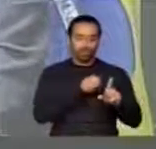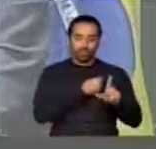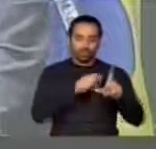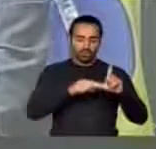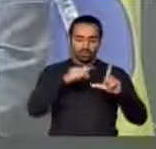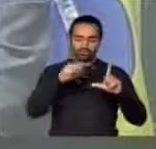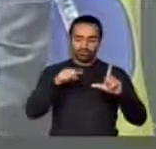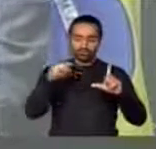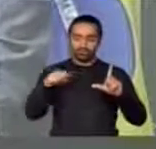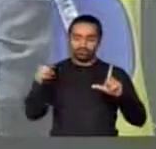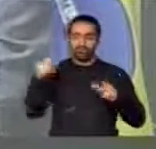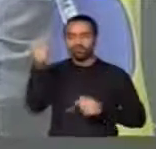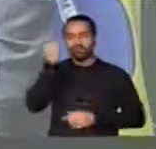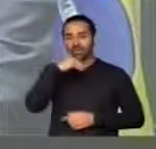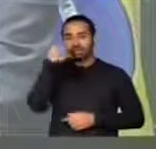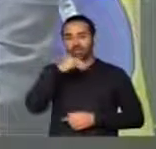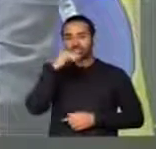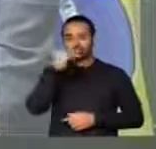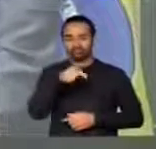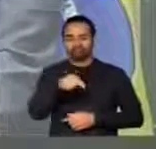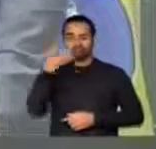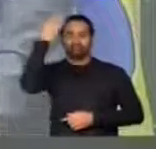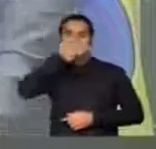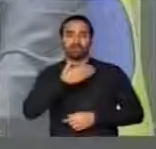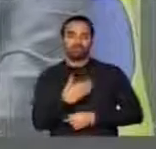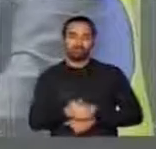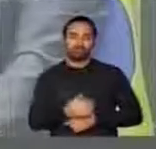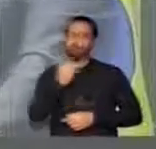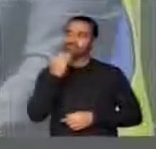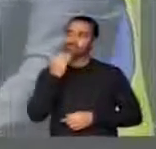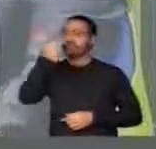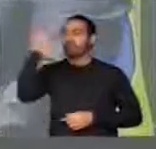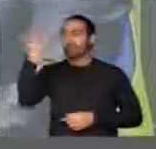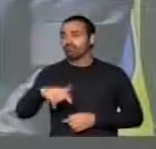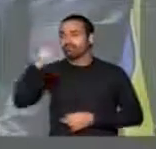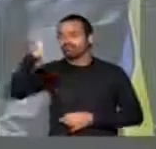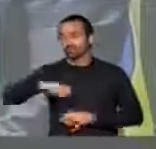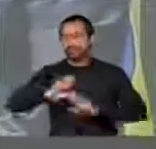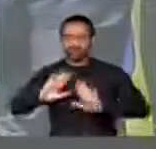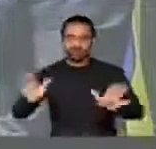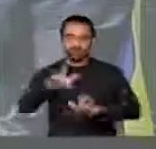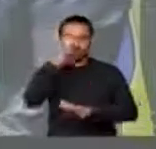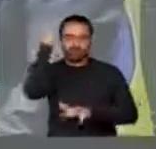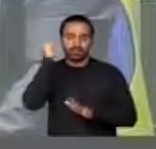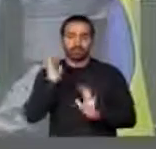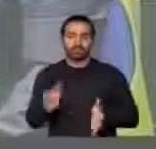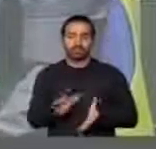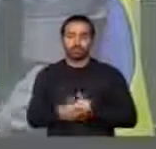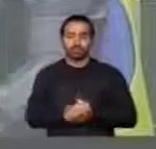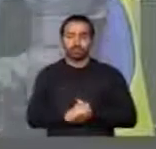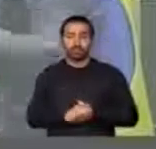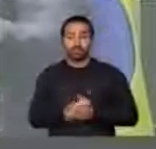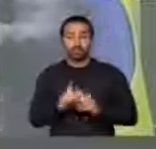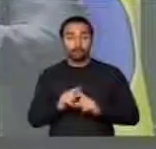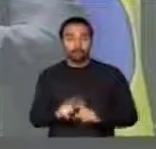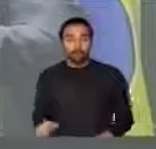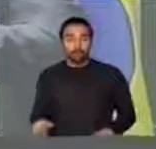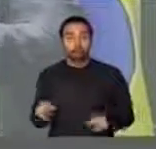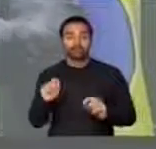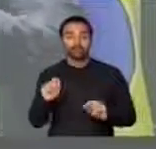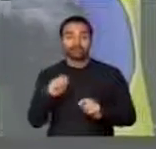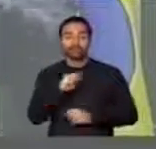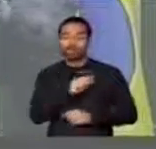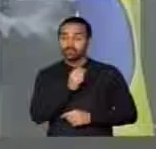são eloquentes e não cabe aqui repeti-los. Porém, Cristóvão, esses